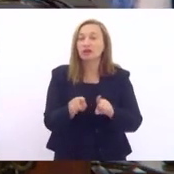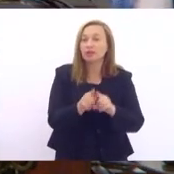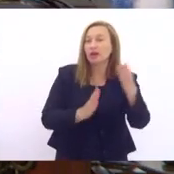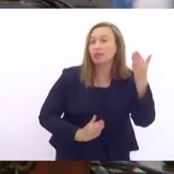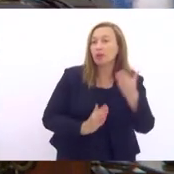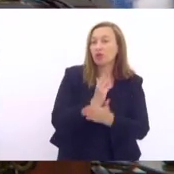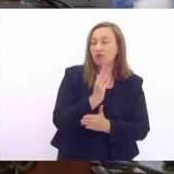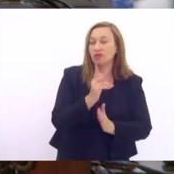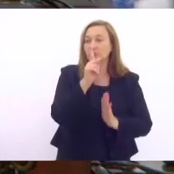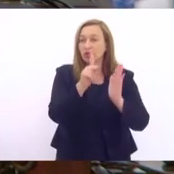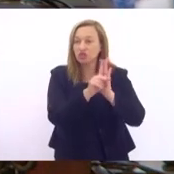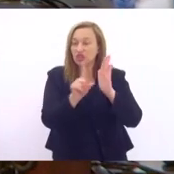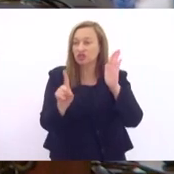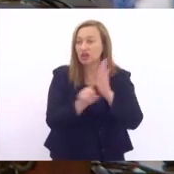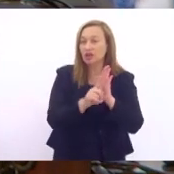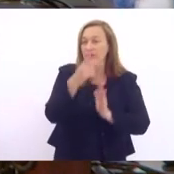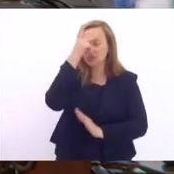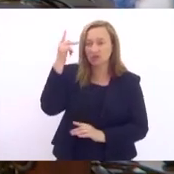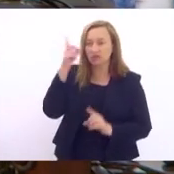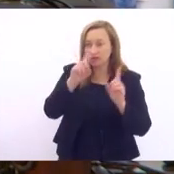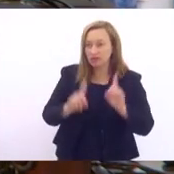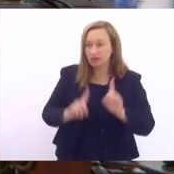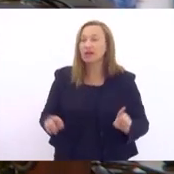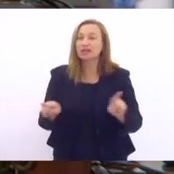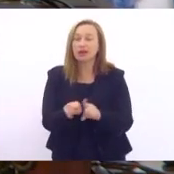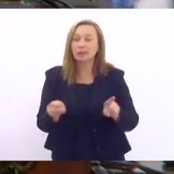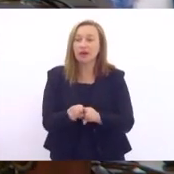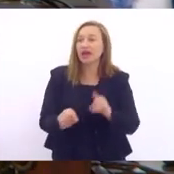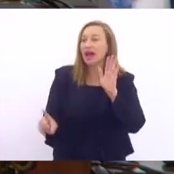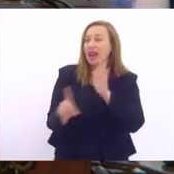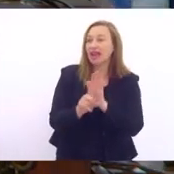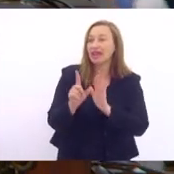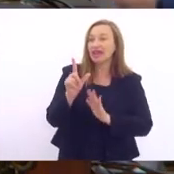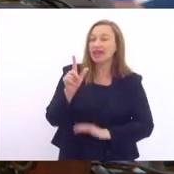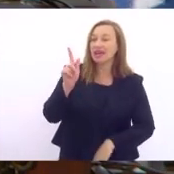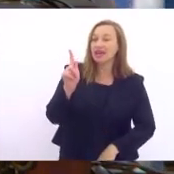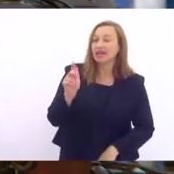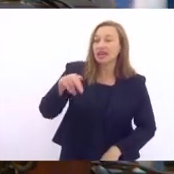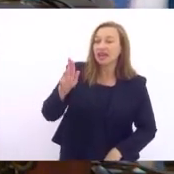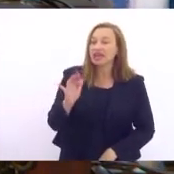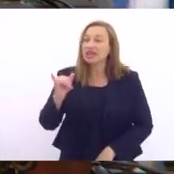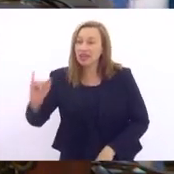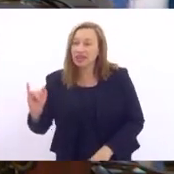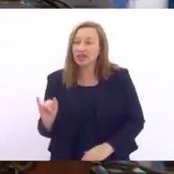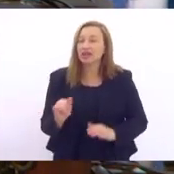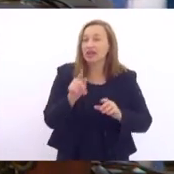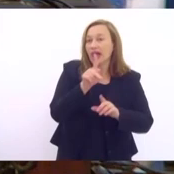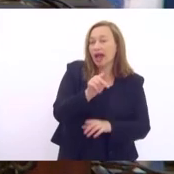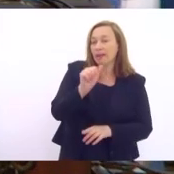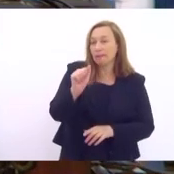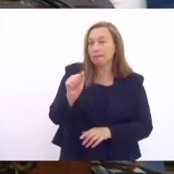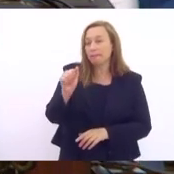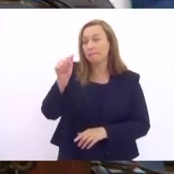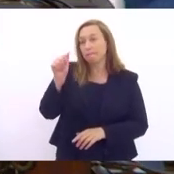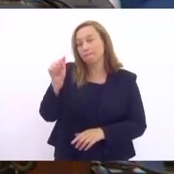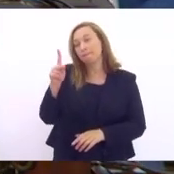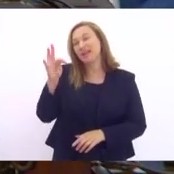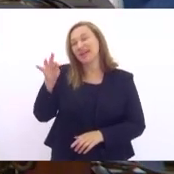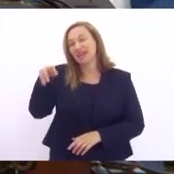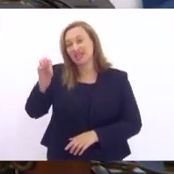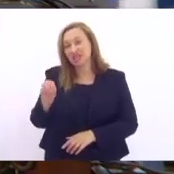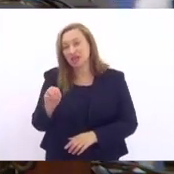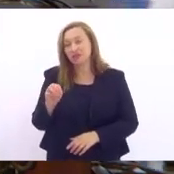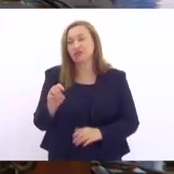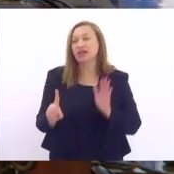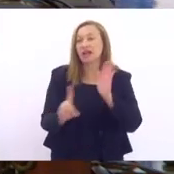e também a Lei Gui, proposta por meio do aplicativo da Alerj, o Legisla Aqui, pela mãe do menino Guilherme